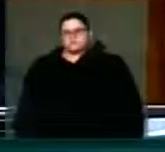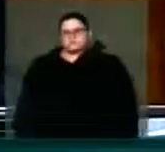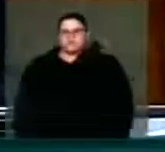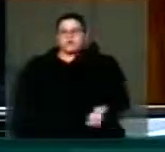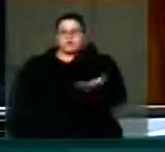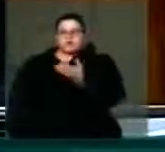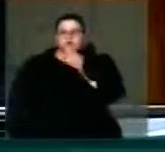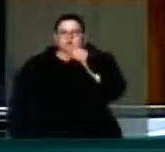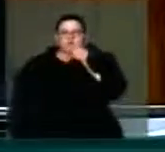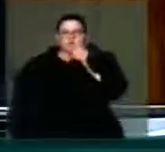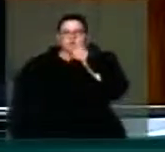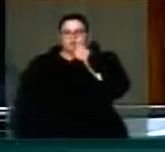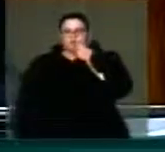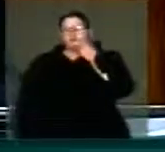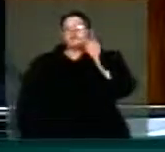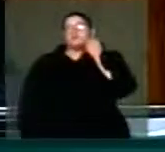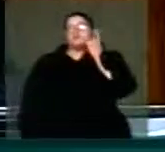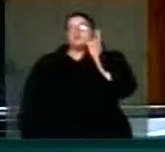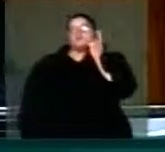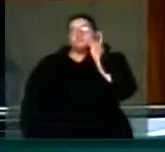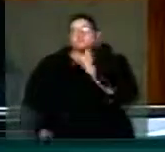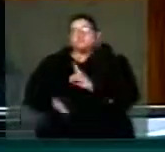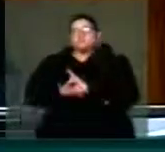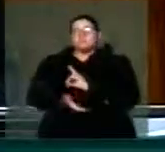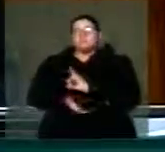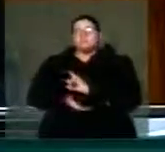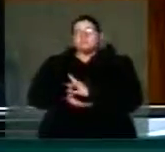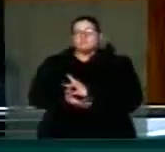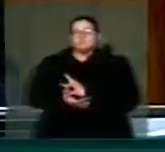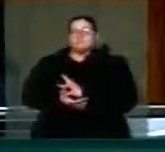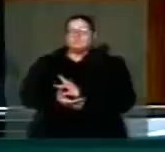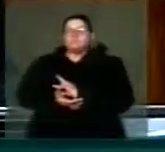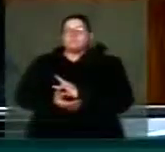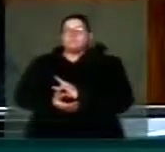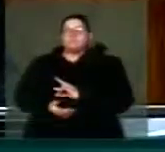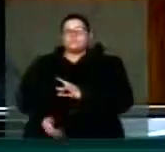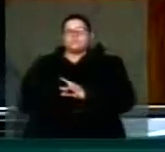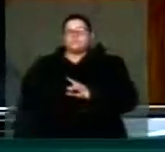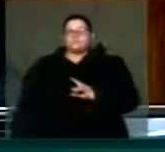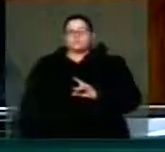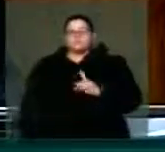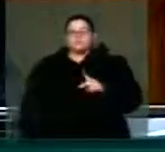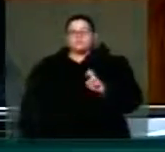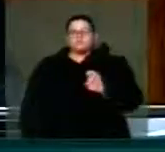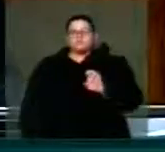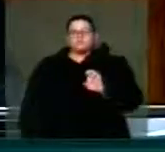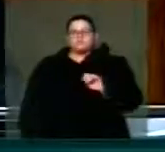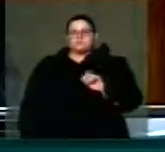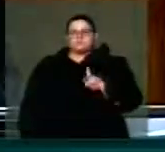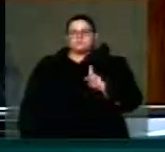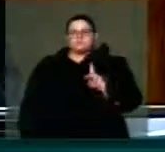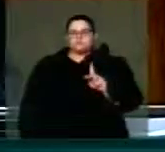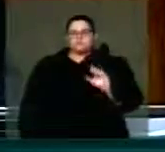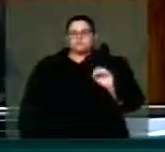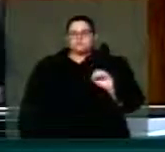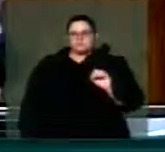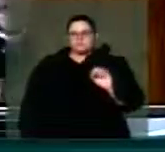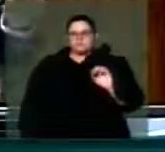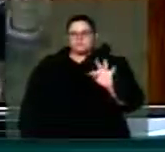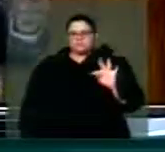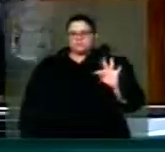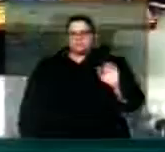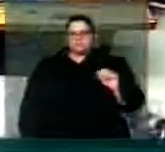Conceda a palavra à próxima oradora inscrito por São Paulo, Keikotá. Vossa Excelência tem 3 minutos na